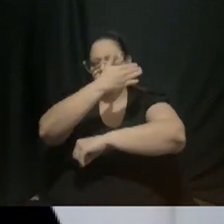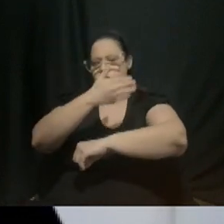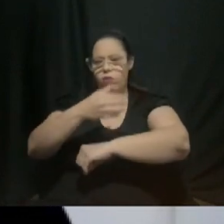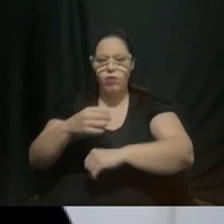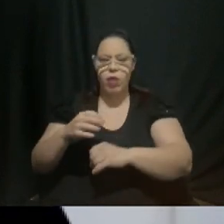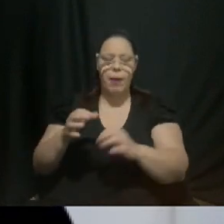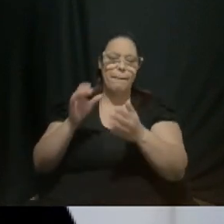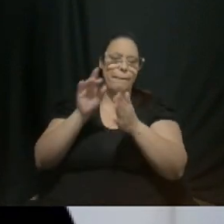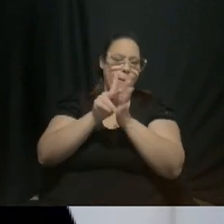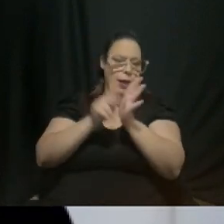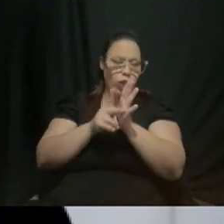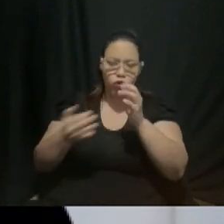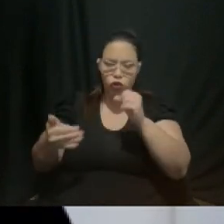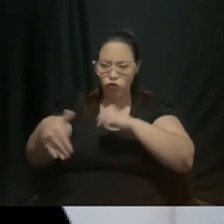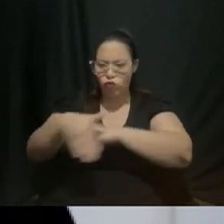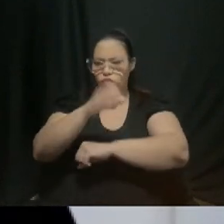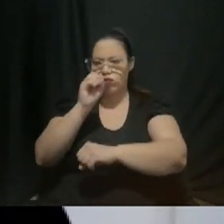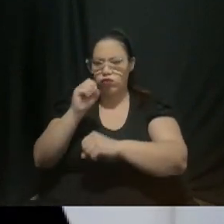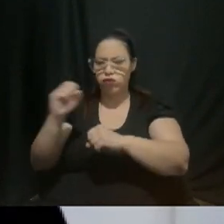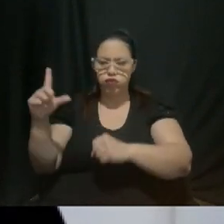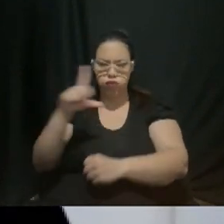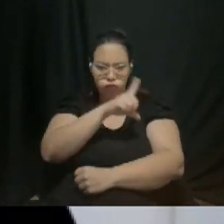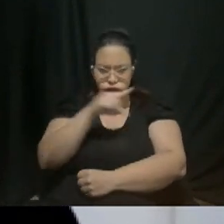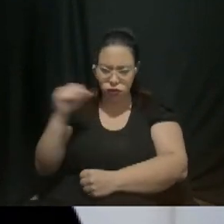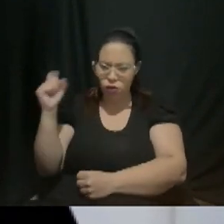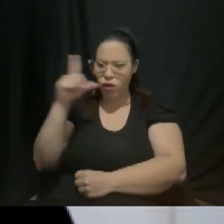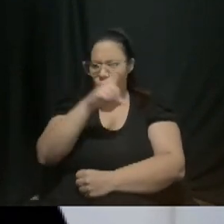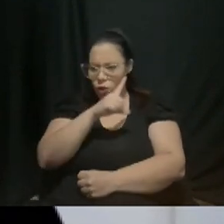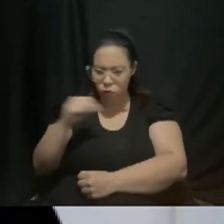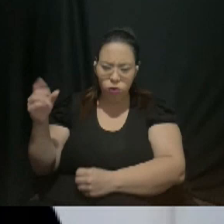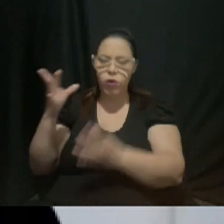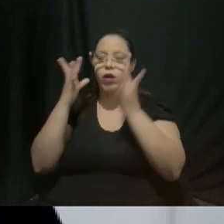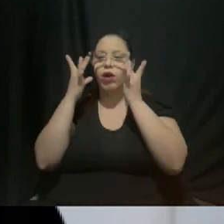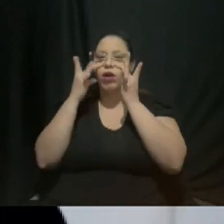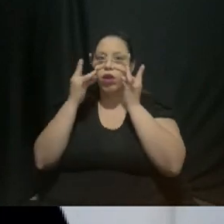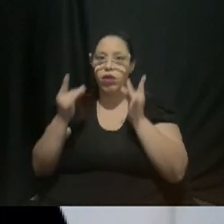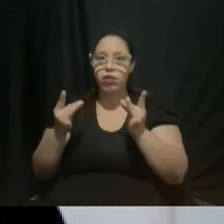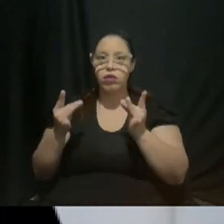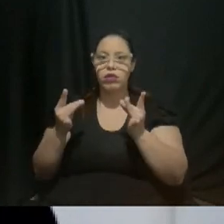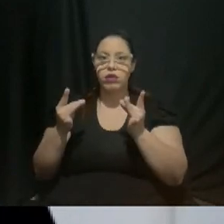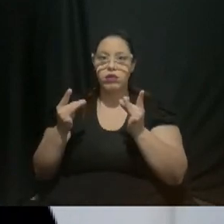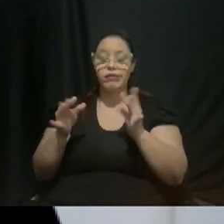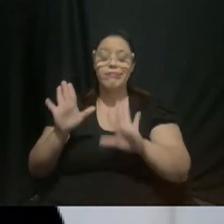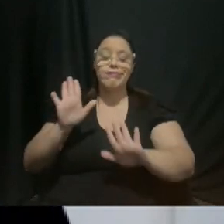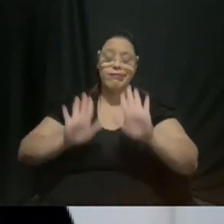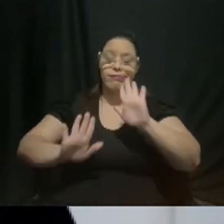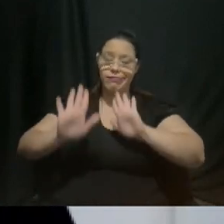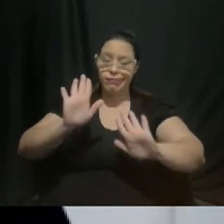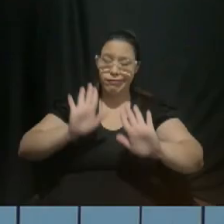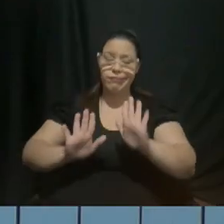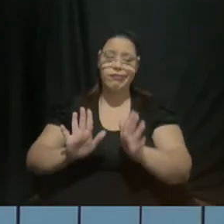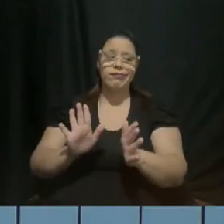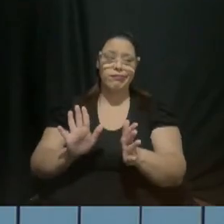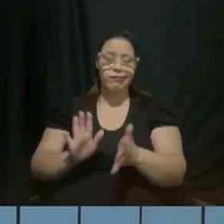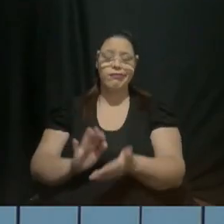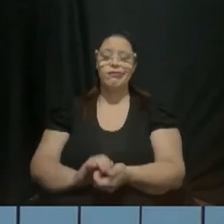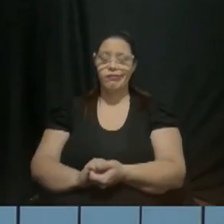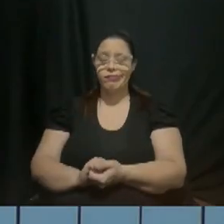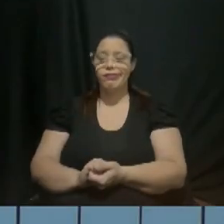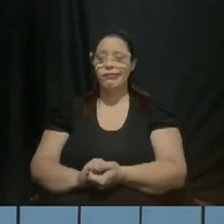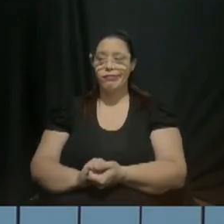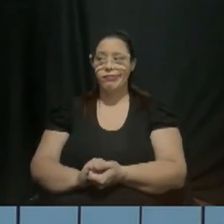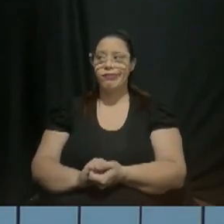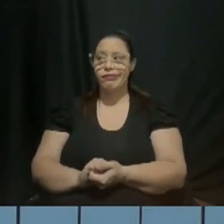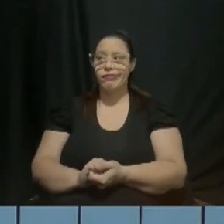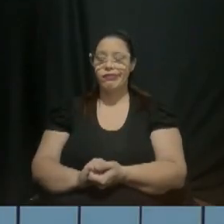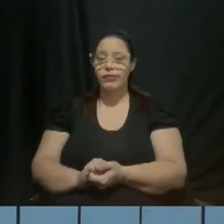já gera esses alertas para a população, mas a parte da previsão ainda é complicada, né? E, Henrique, por